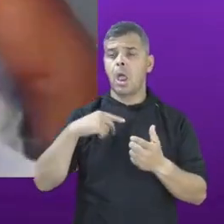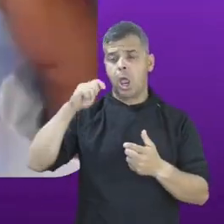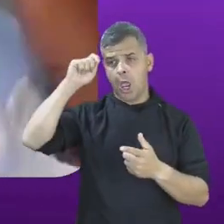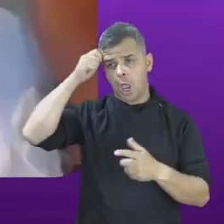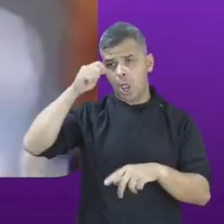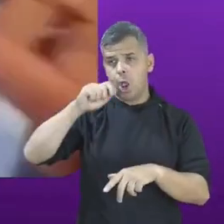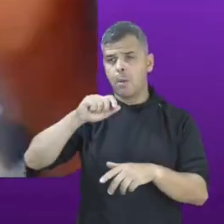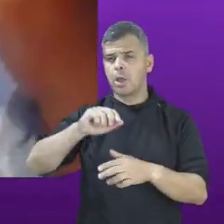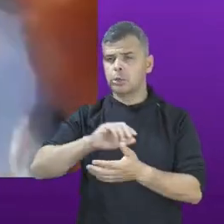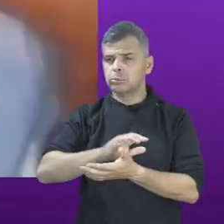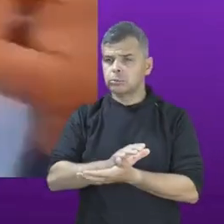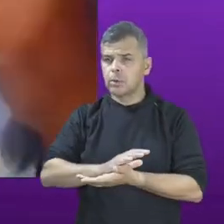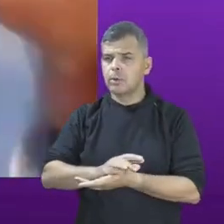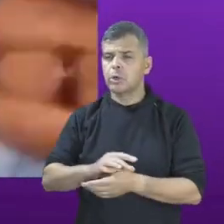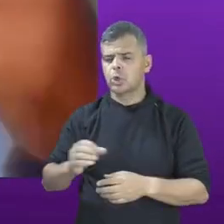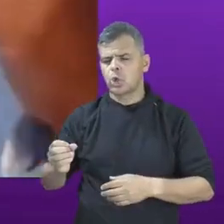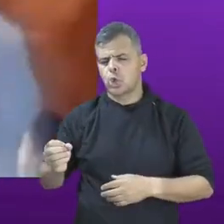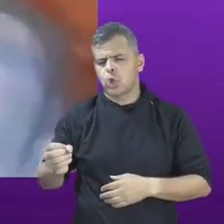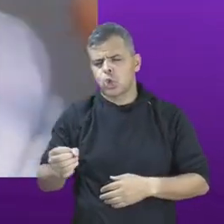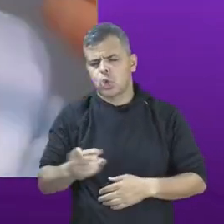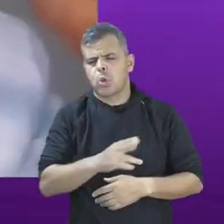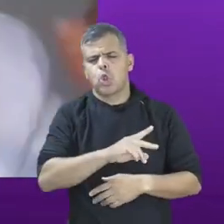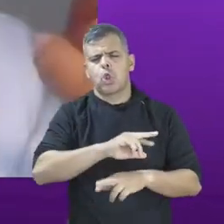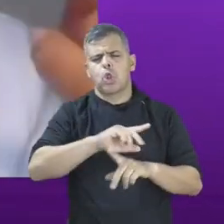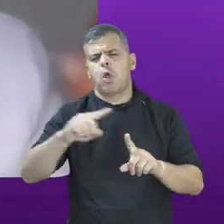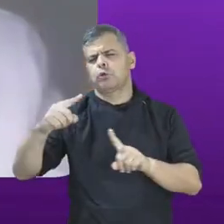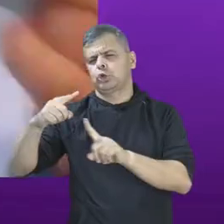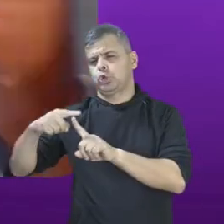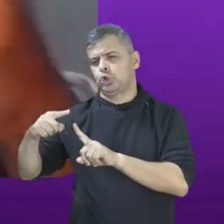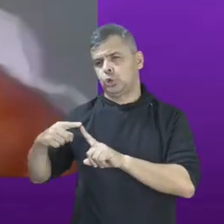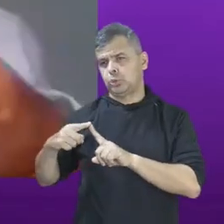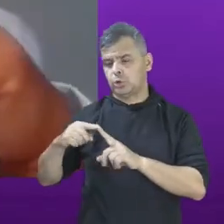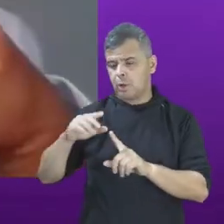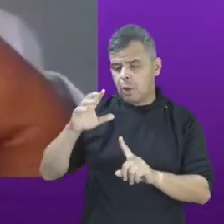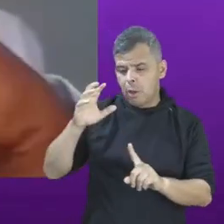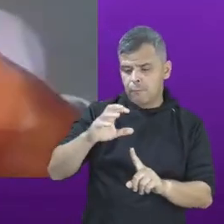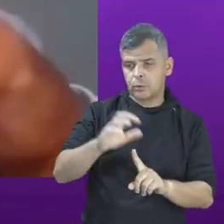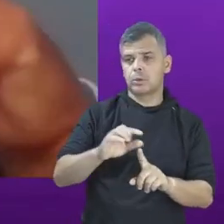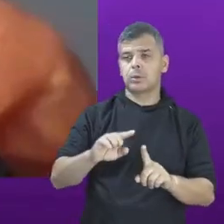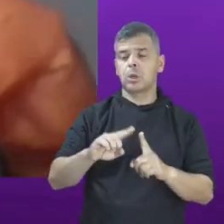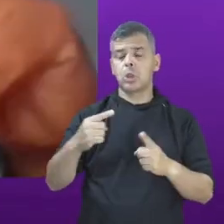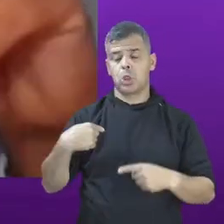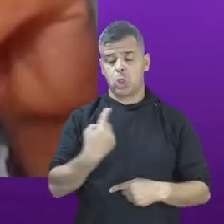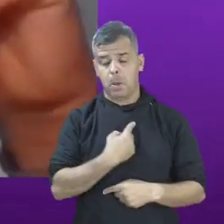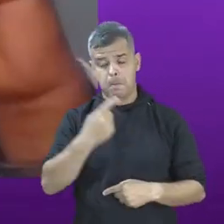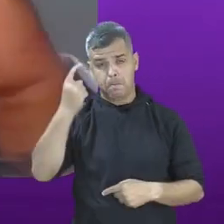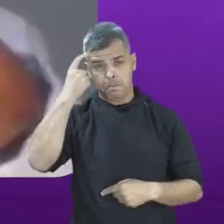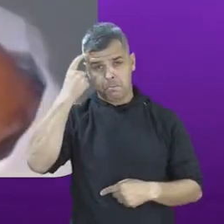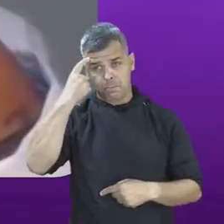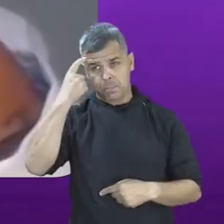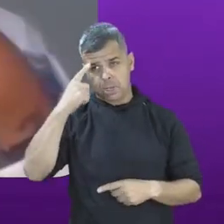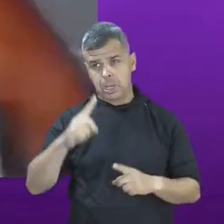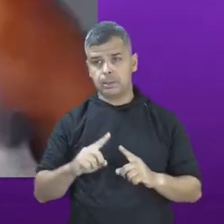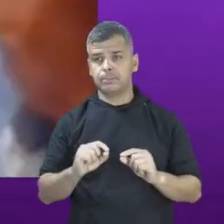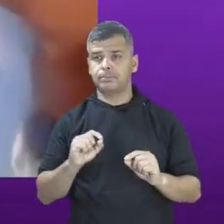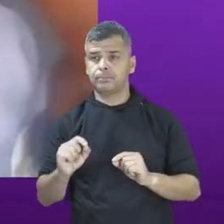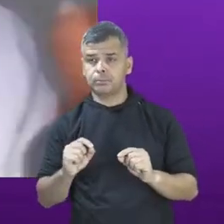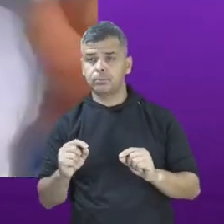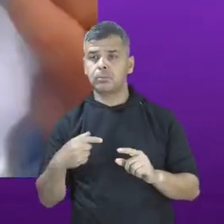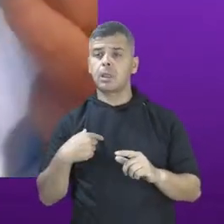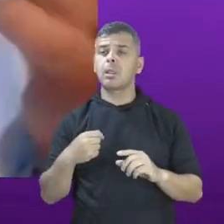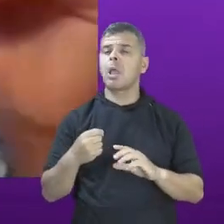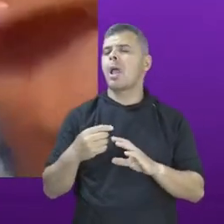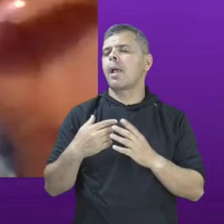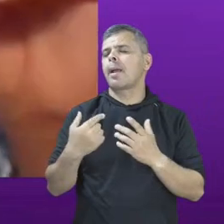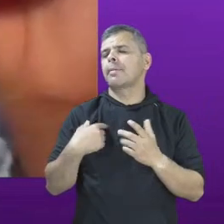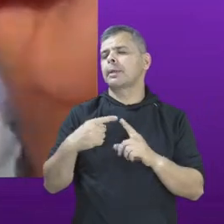tem inúmeras novas formas de atuar, de agir. E às vezes a gente pensa que são formas, a gente até